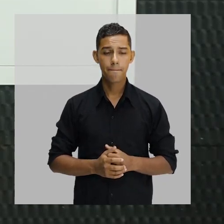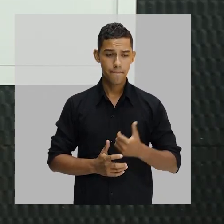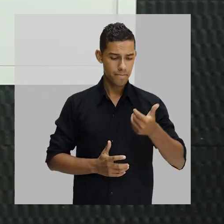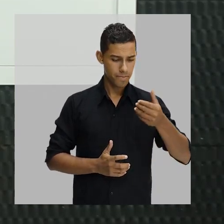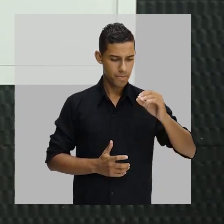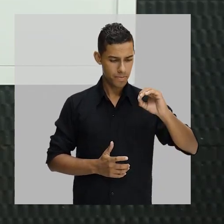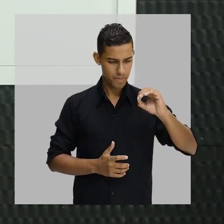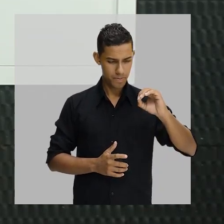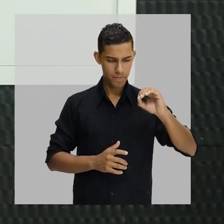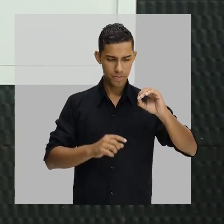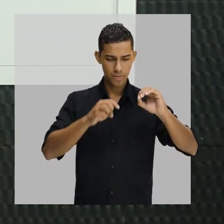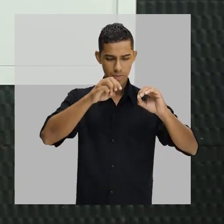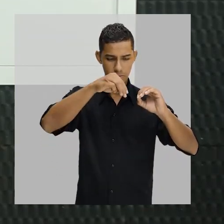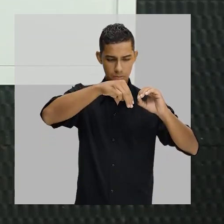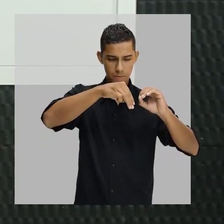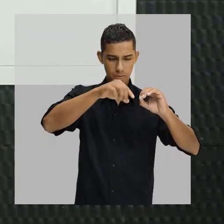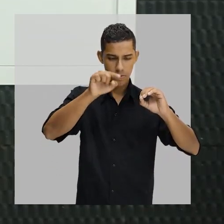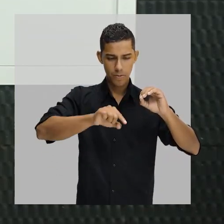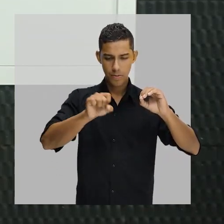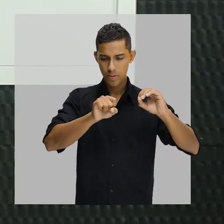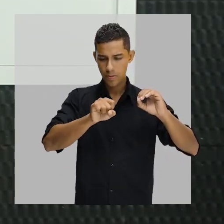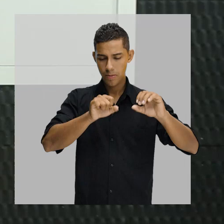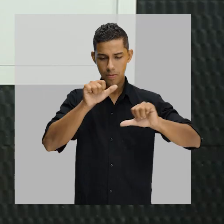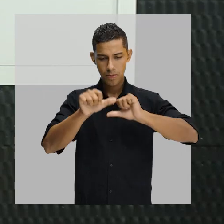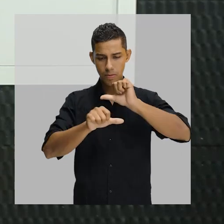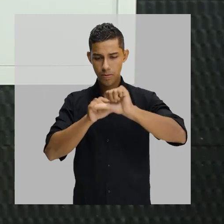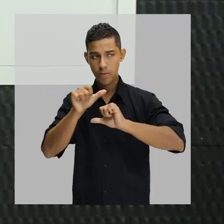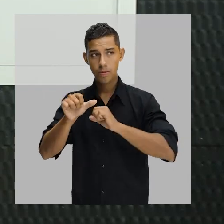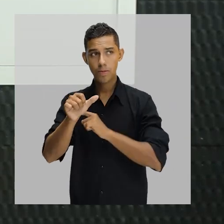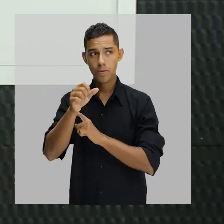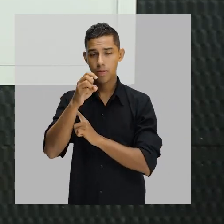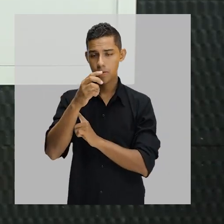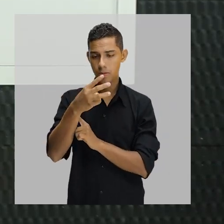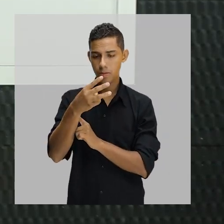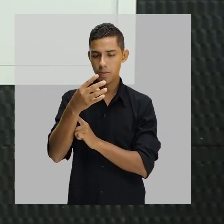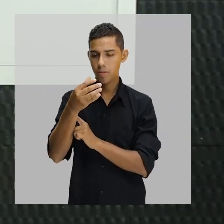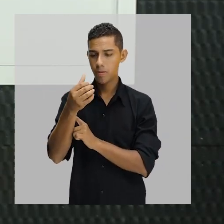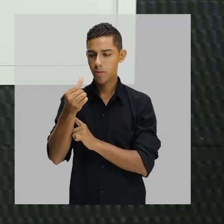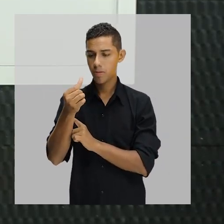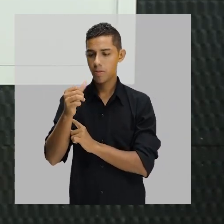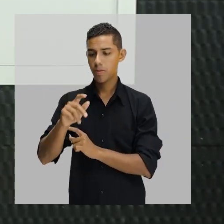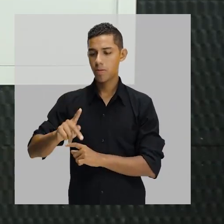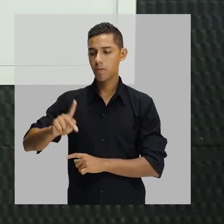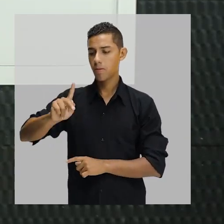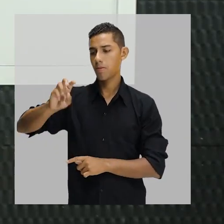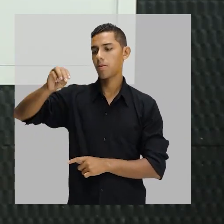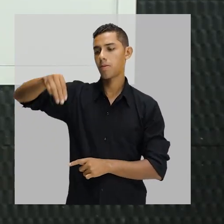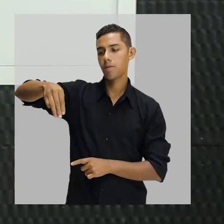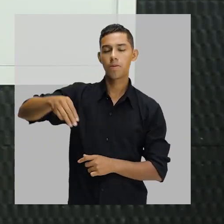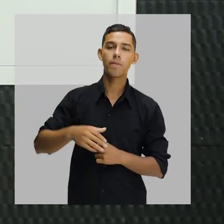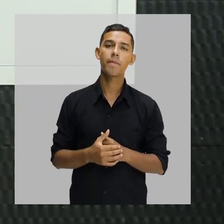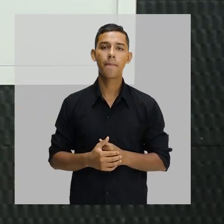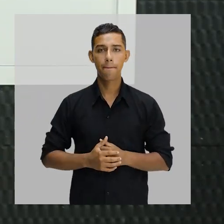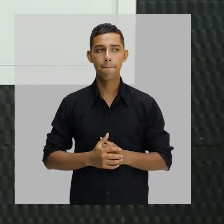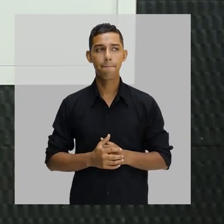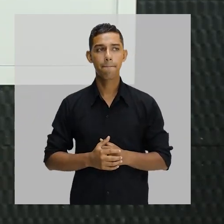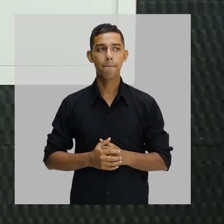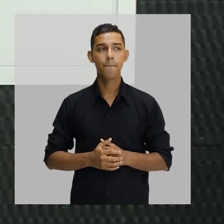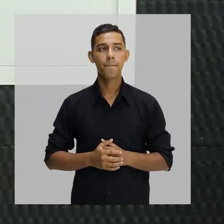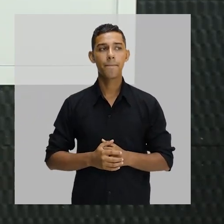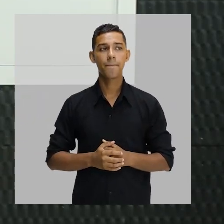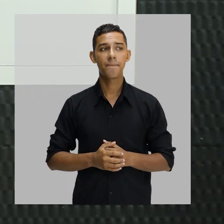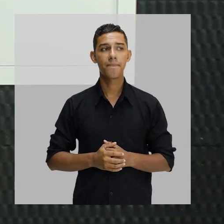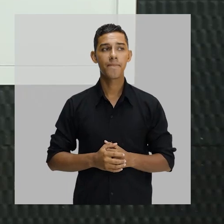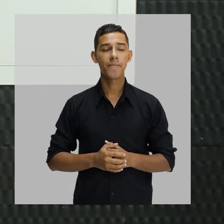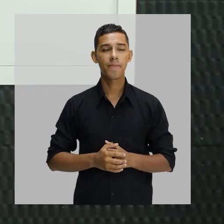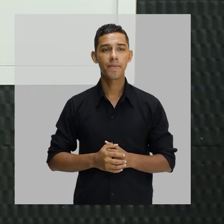por segundo é o mesmo que 36, né, quilômetros por hora. Então, 10 metros por segundo